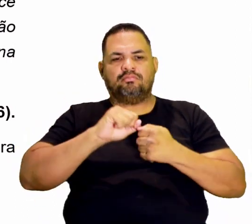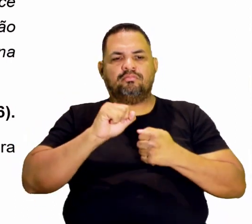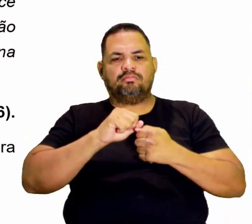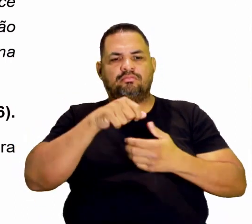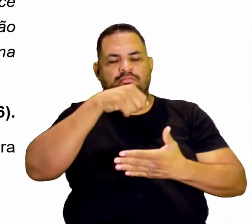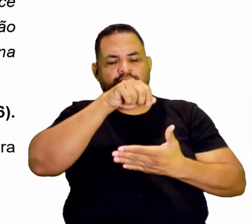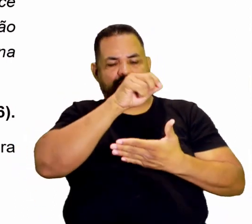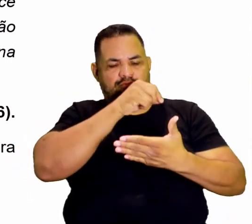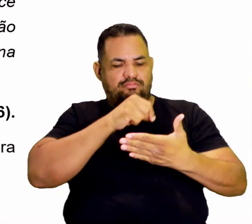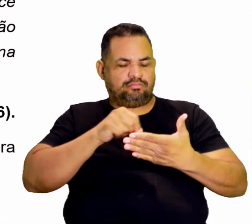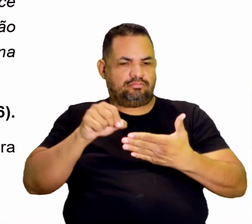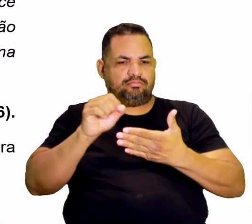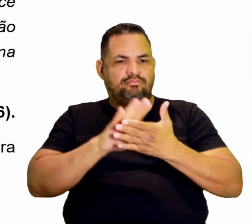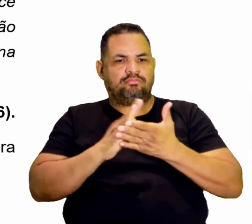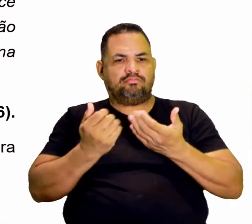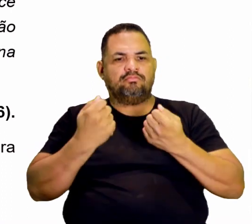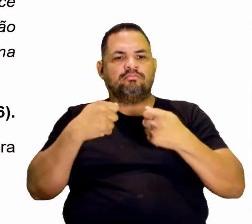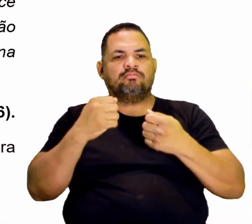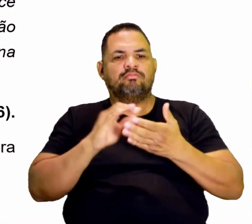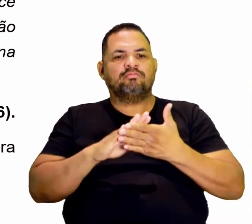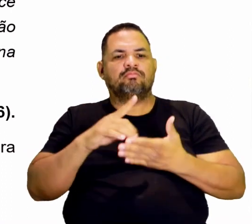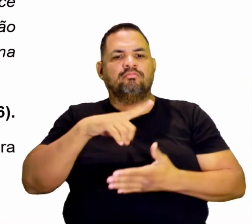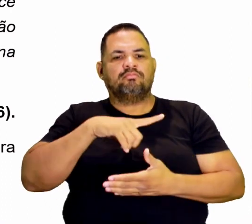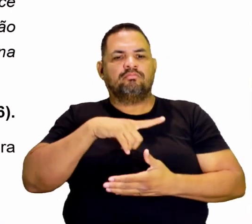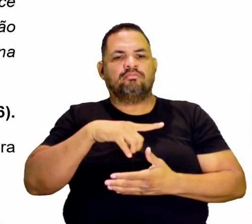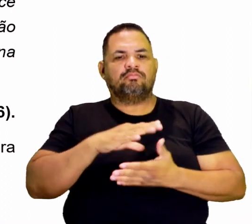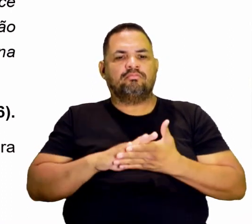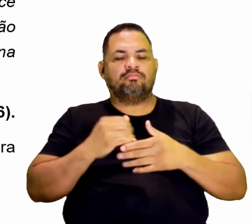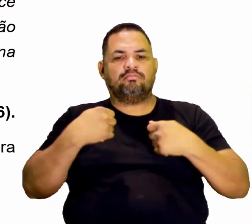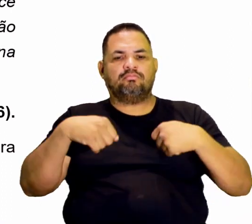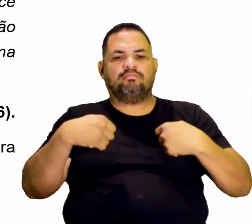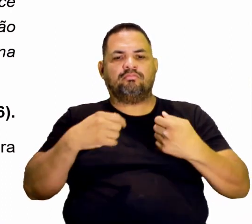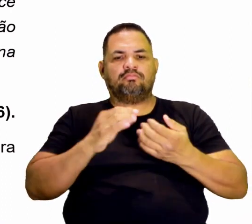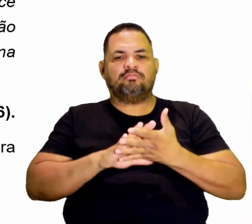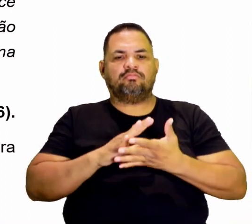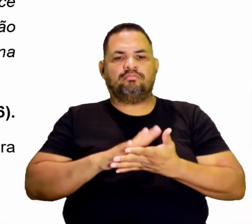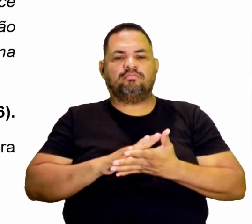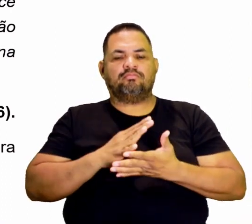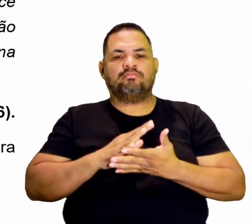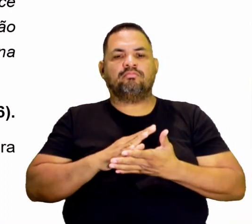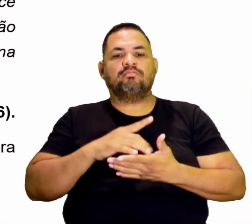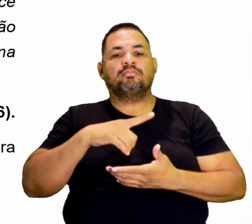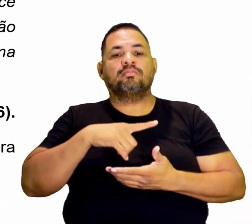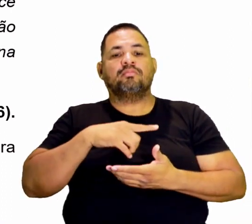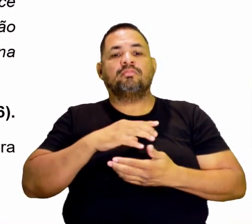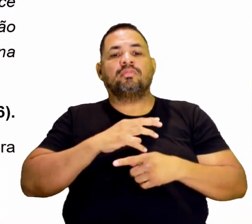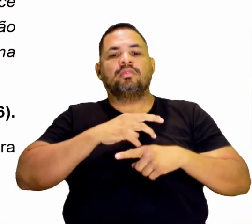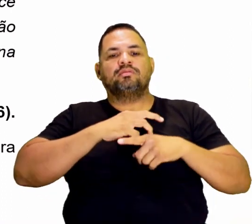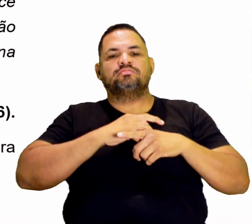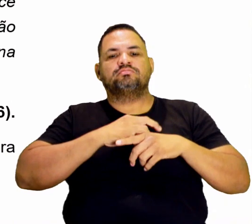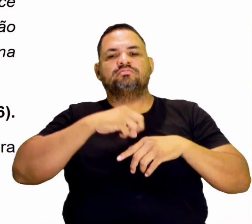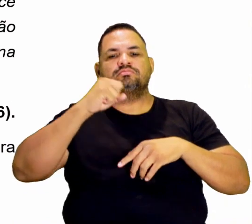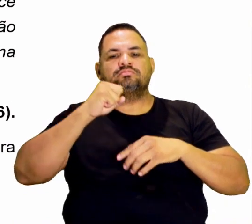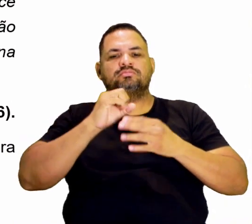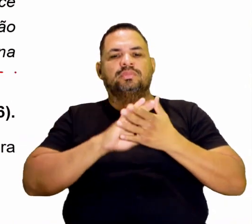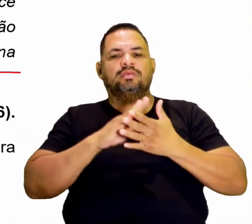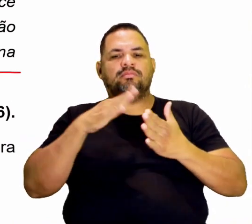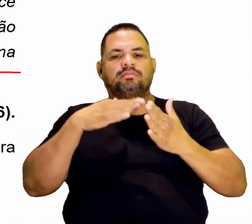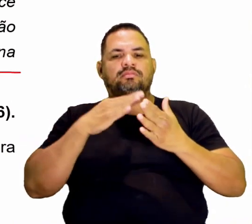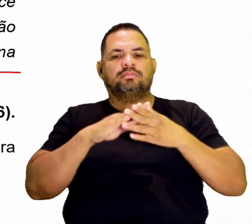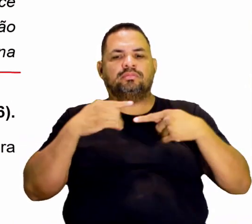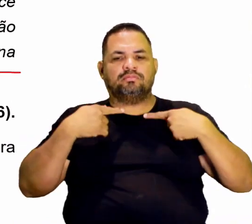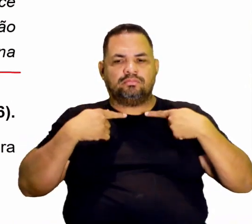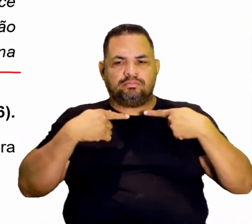mão poderia aspirar. Era preciso salvar a pintura da